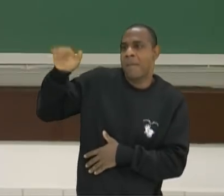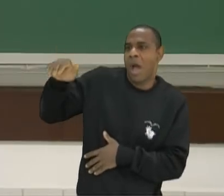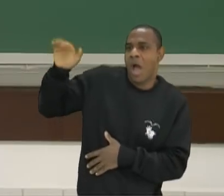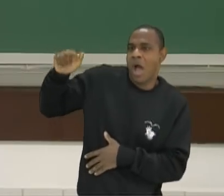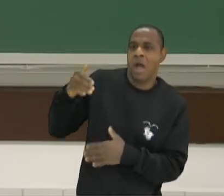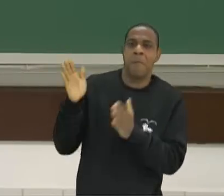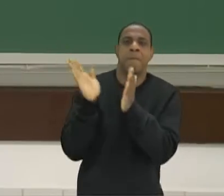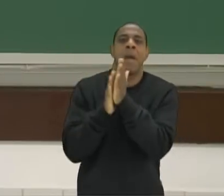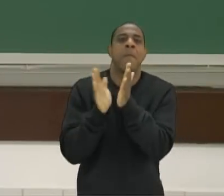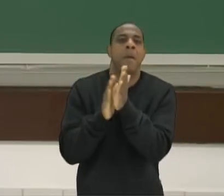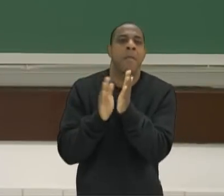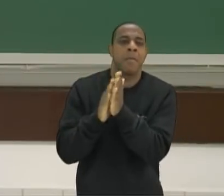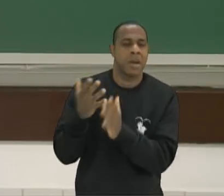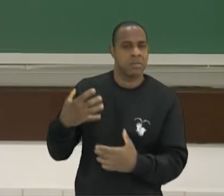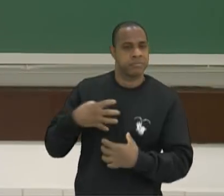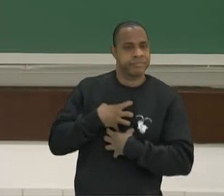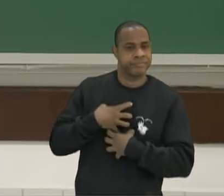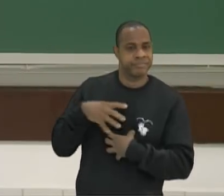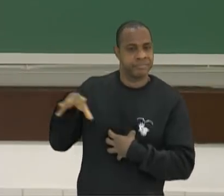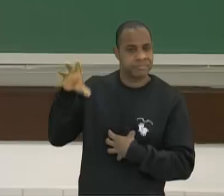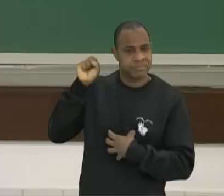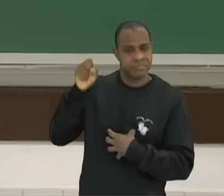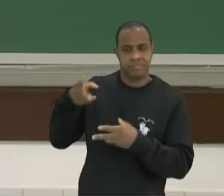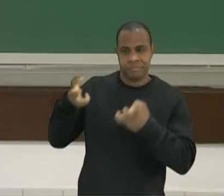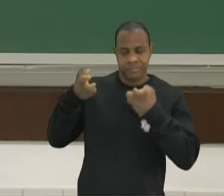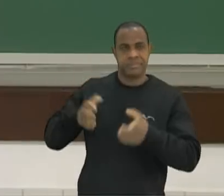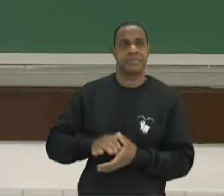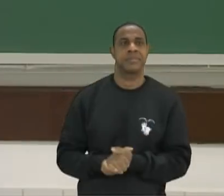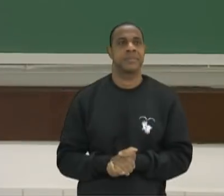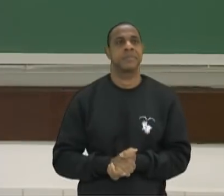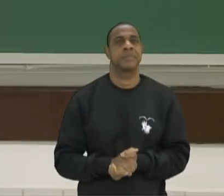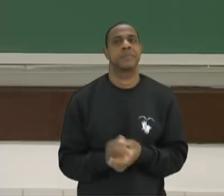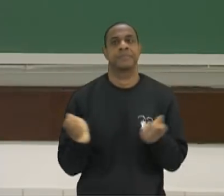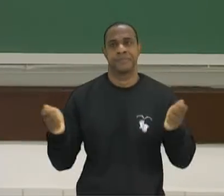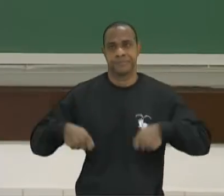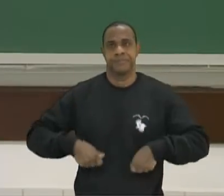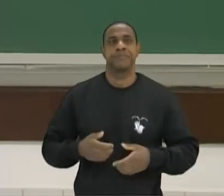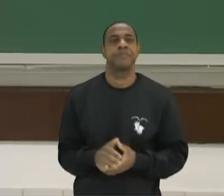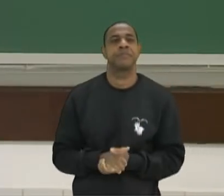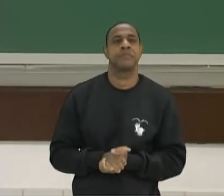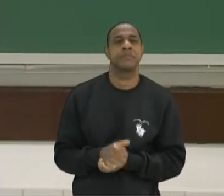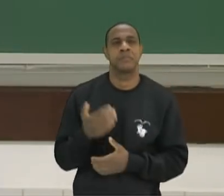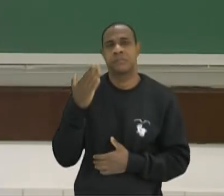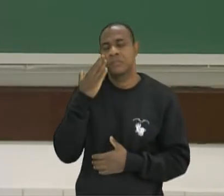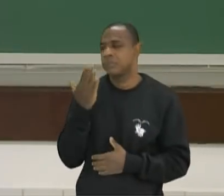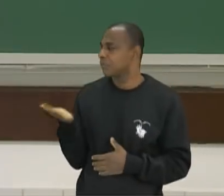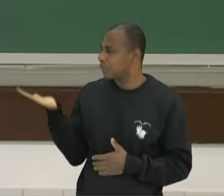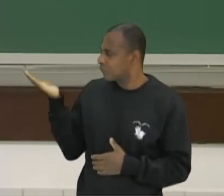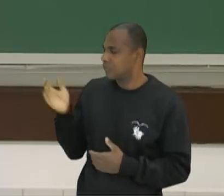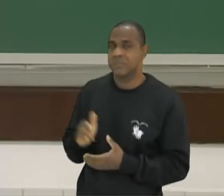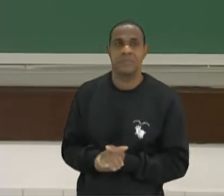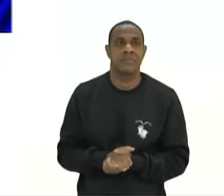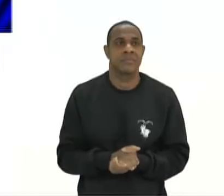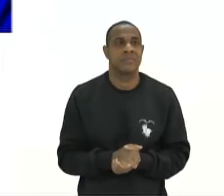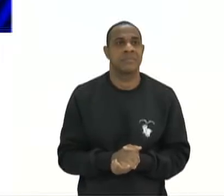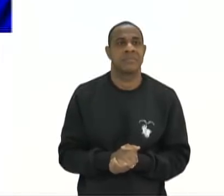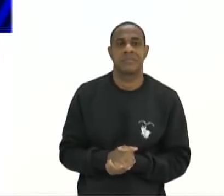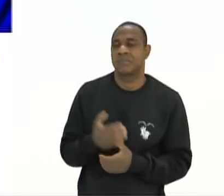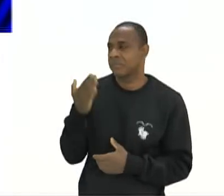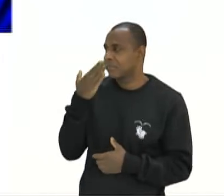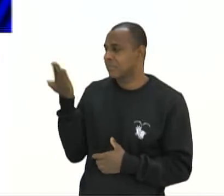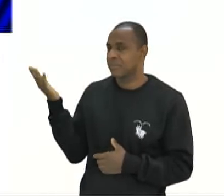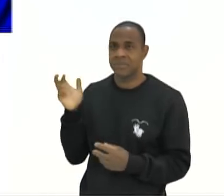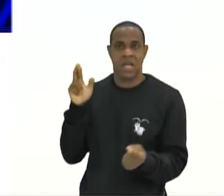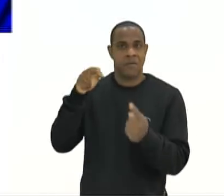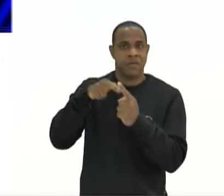portão, então você tem essa contribuição, ok? Vamos avançar para a tela novamente? Então, olha o que podemos pegar como